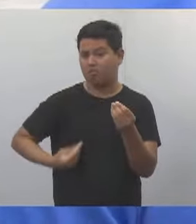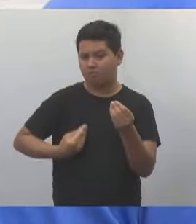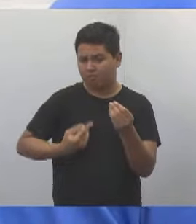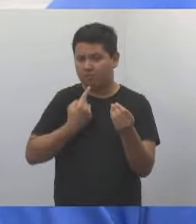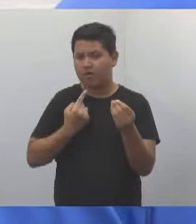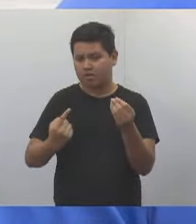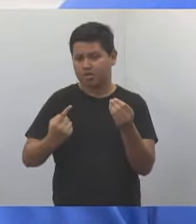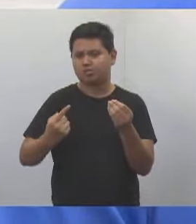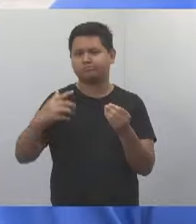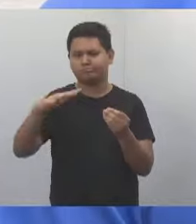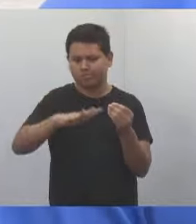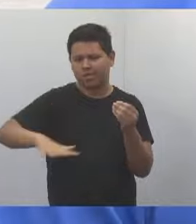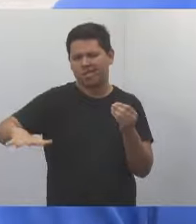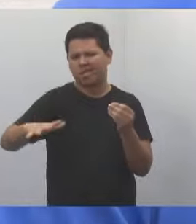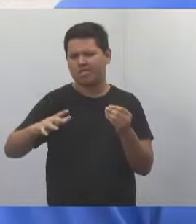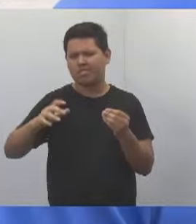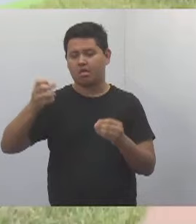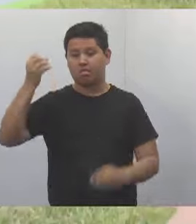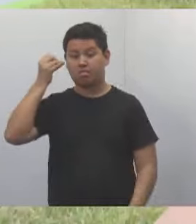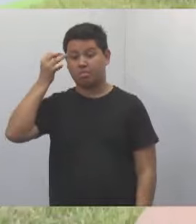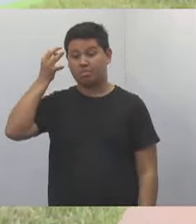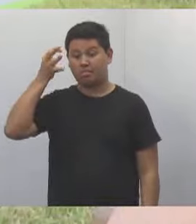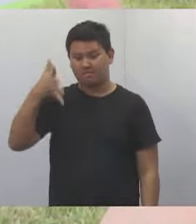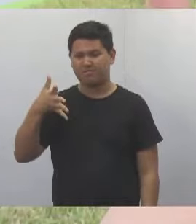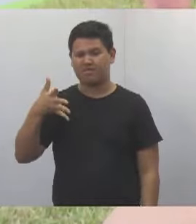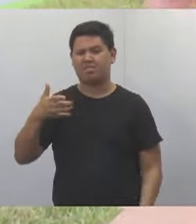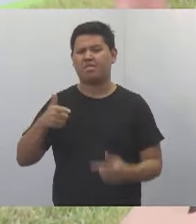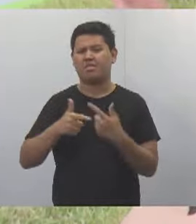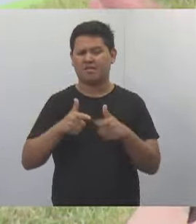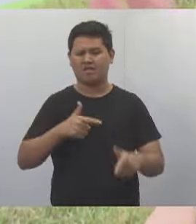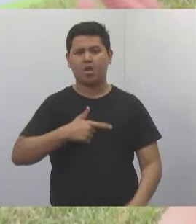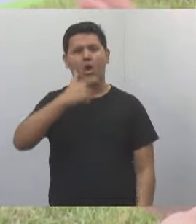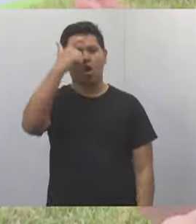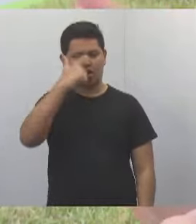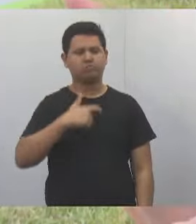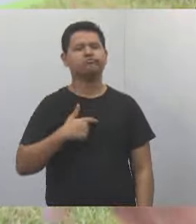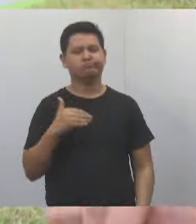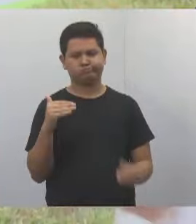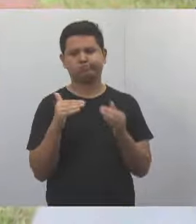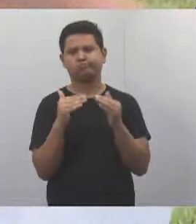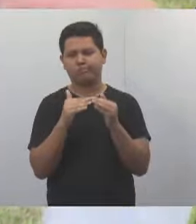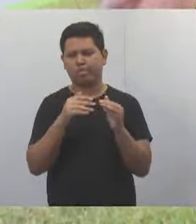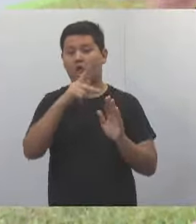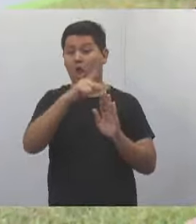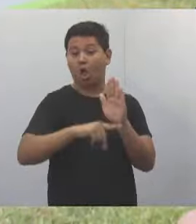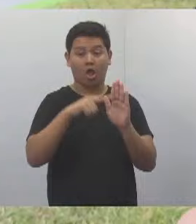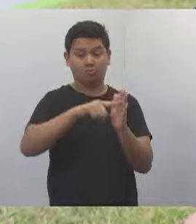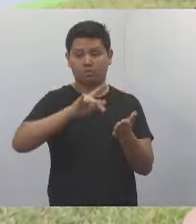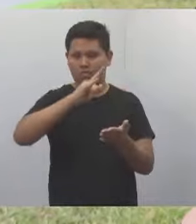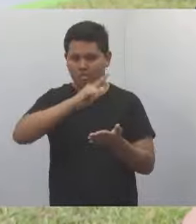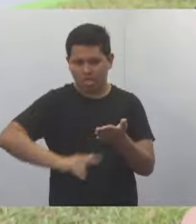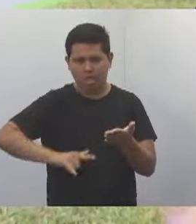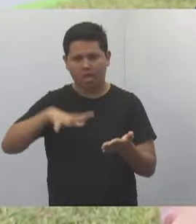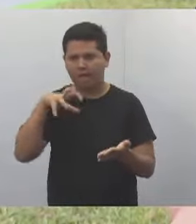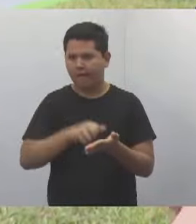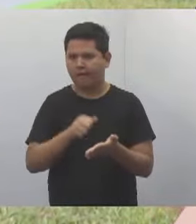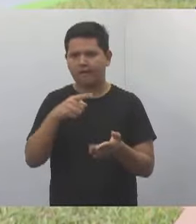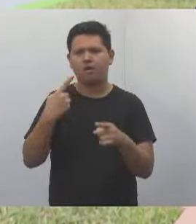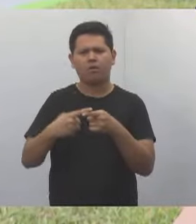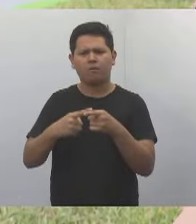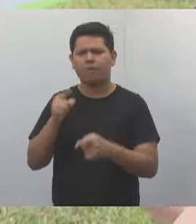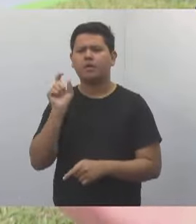né? E realmente, de madrugada, isso perturba muito. Eu sou super a favor desse projeto. Eu assinaria embaixo,